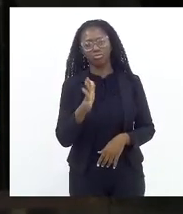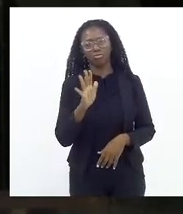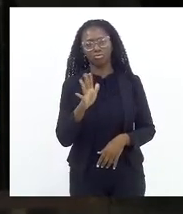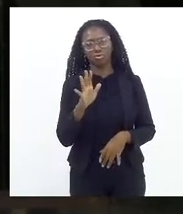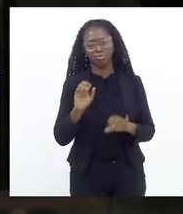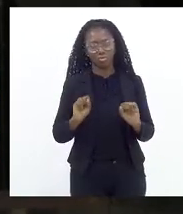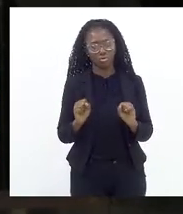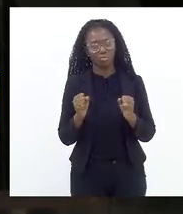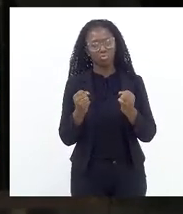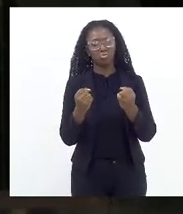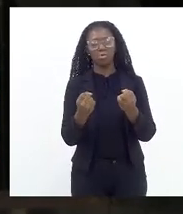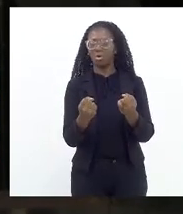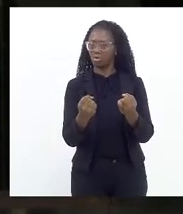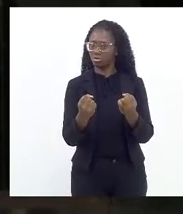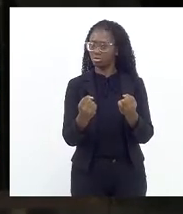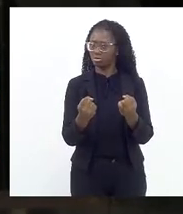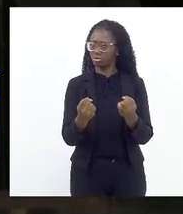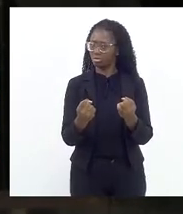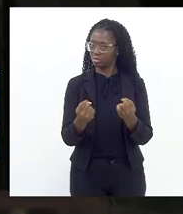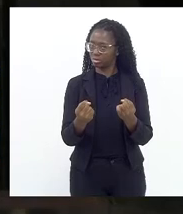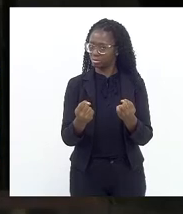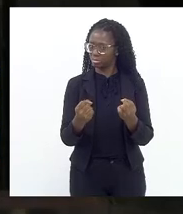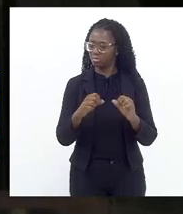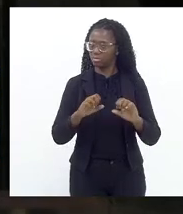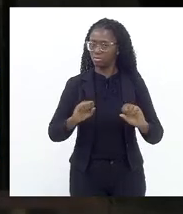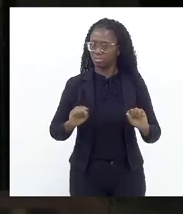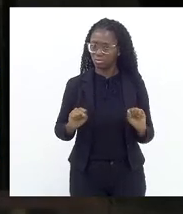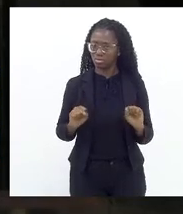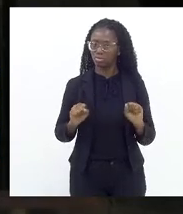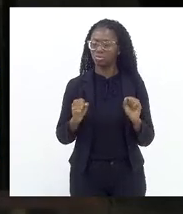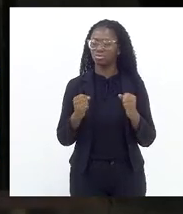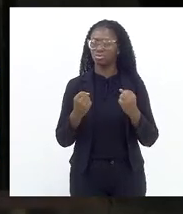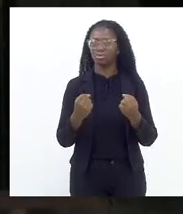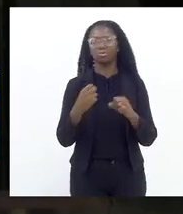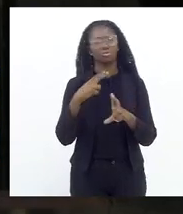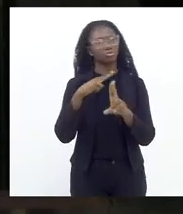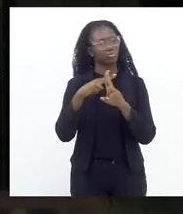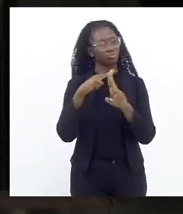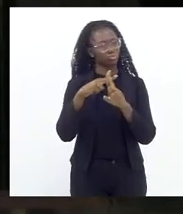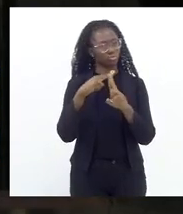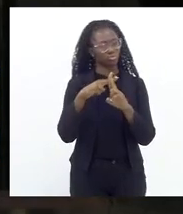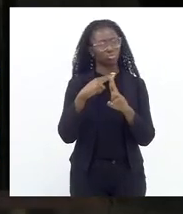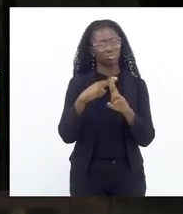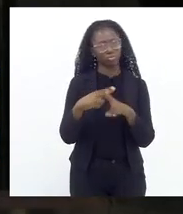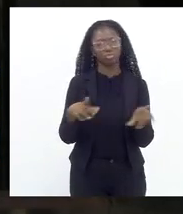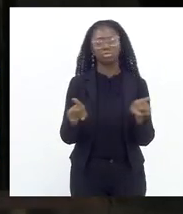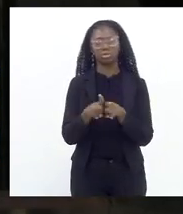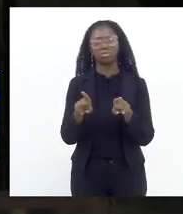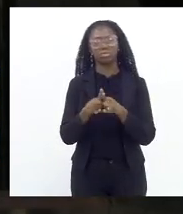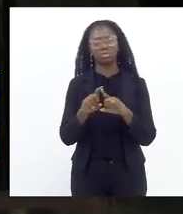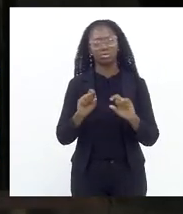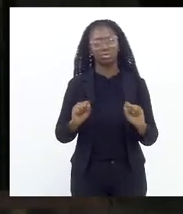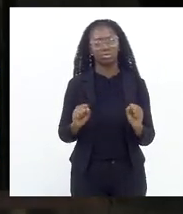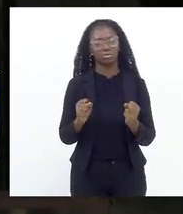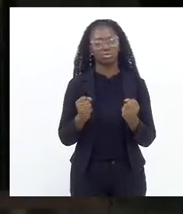esforços heróicos no âmbito do SUS, dos esforços heróicos